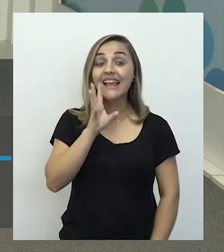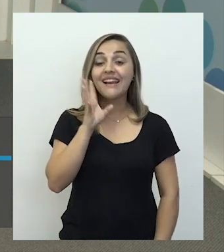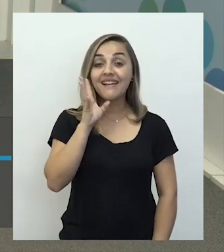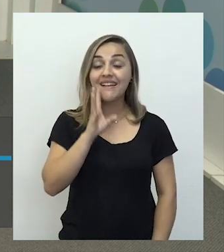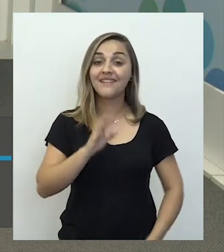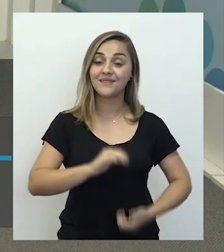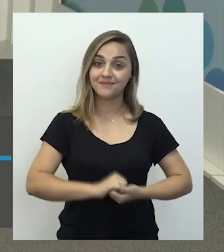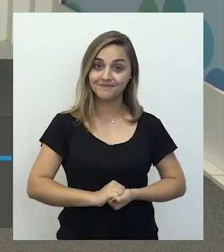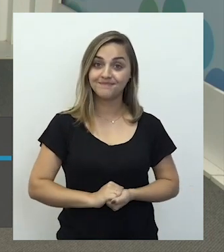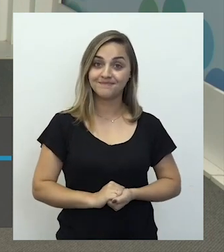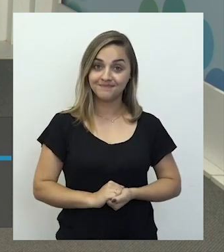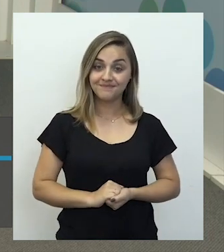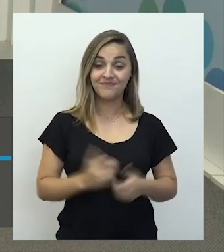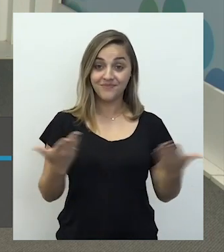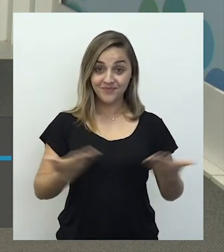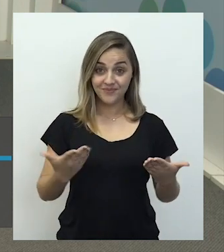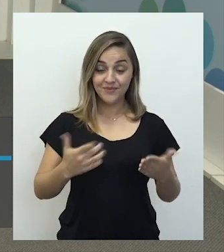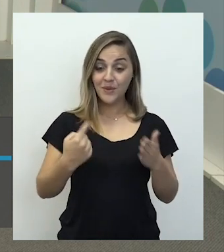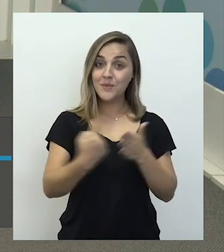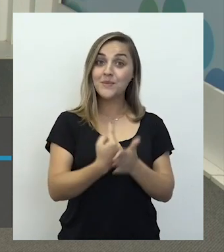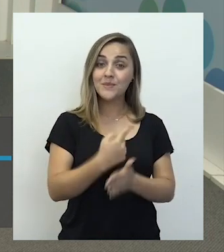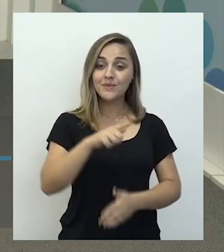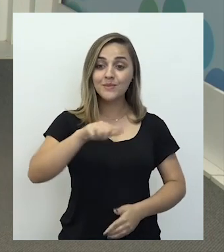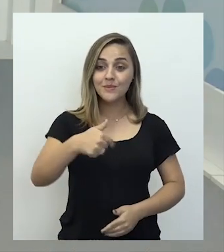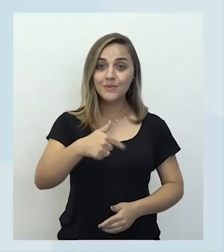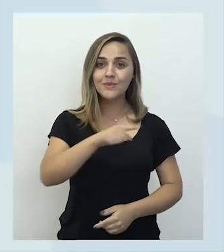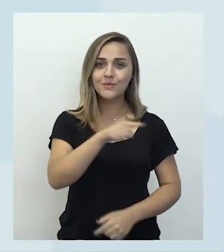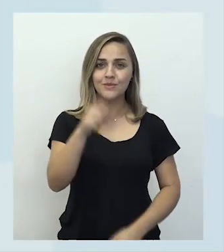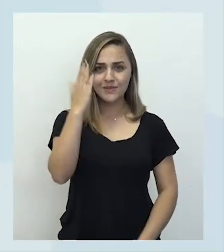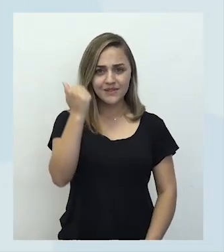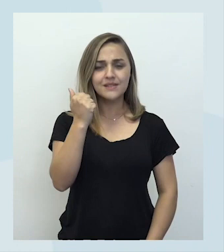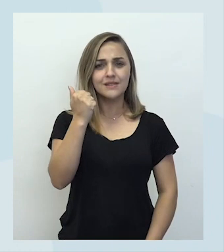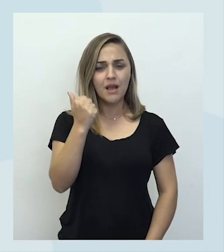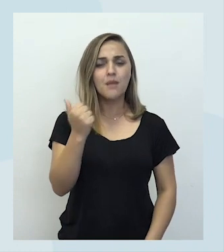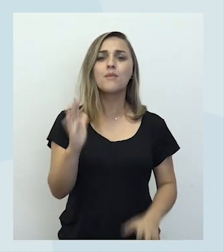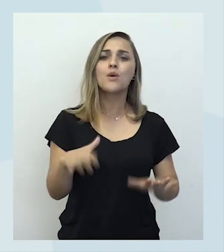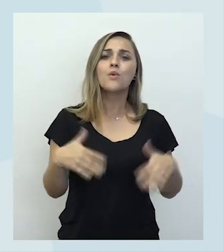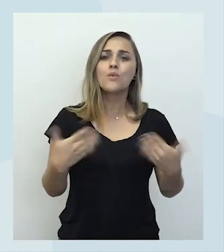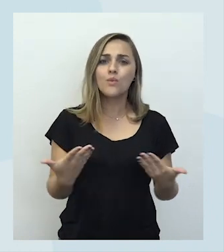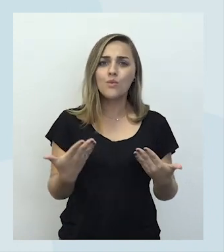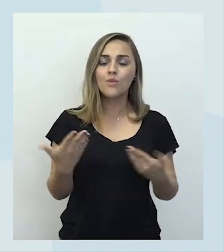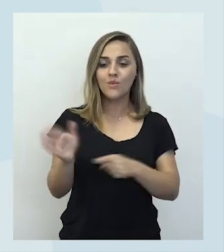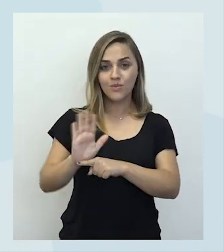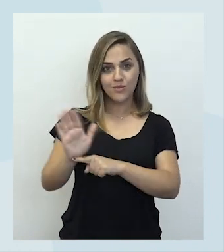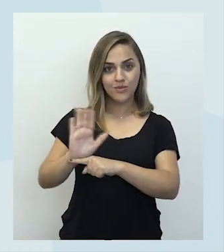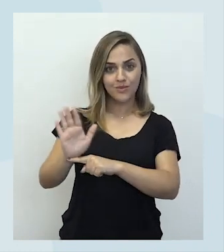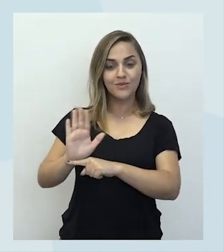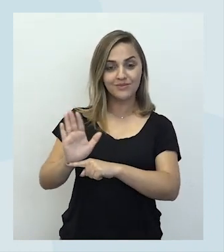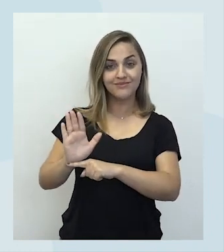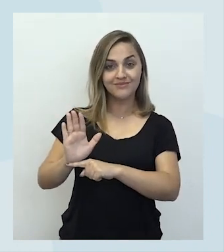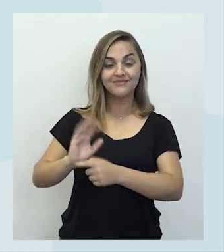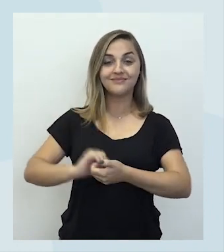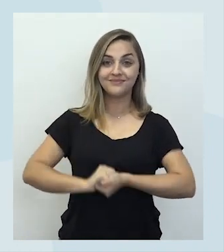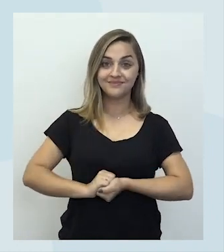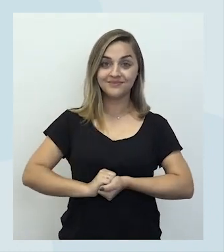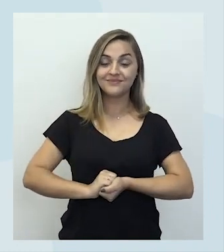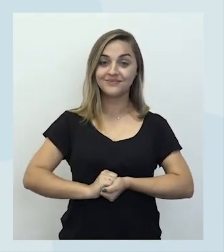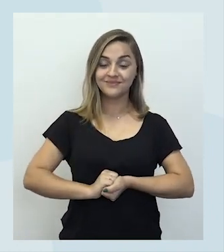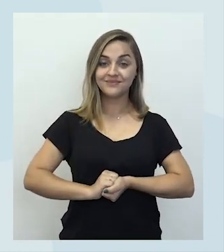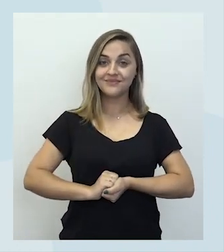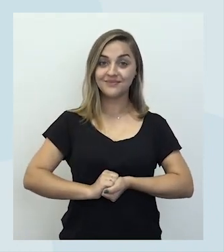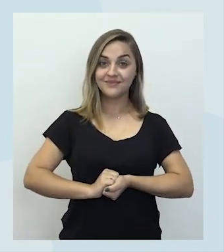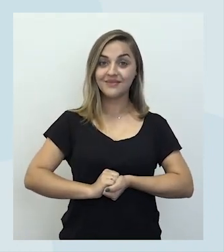Aí, vamos à próxima pergunta. Você sabe quando essa novidade aí do cinema, do drive-in, na verdade, né? Chegou